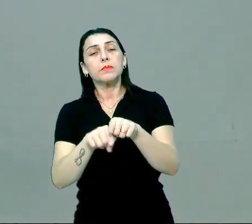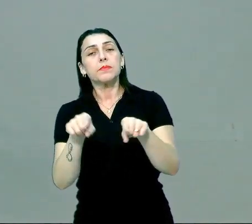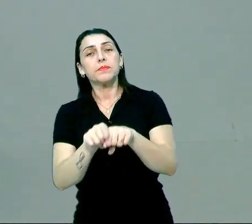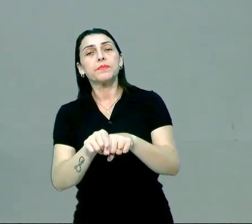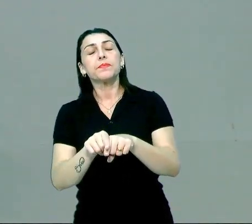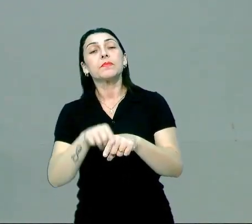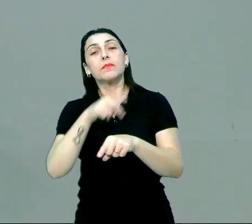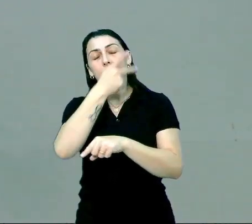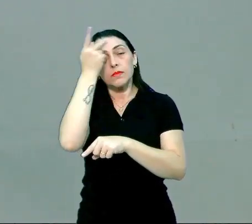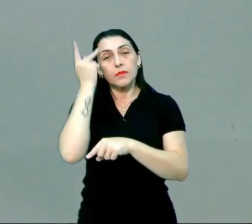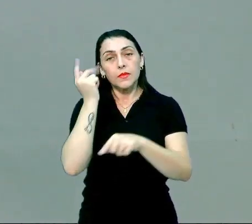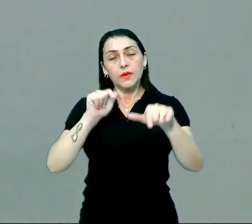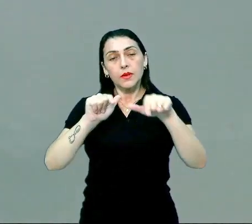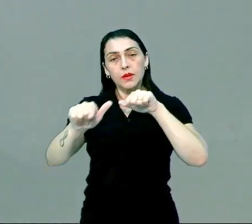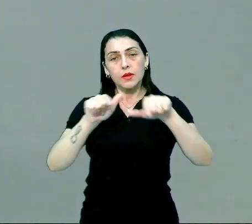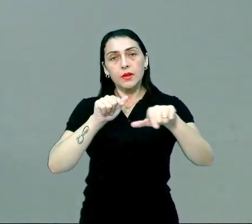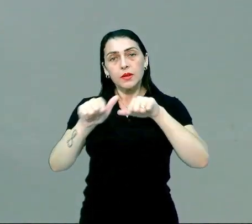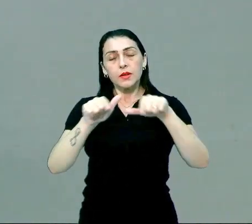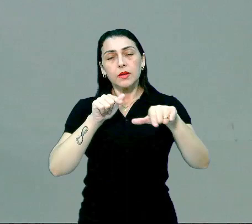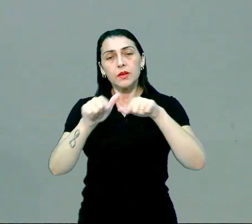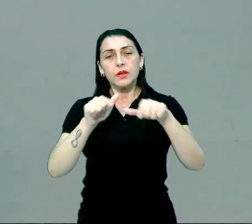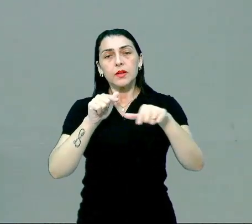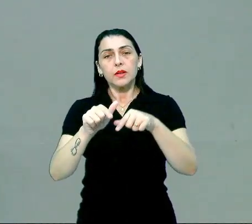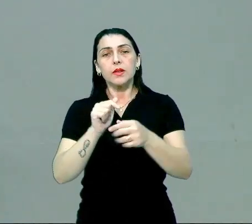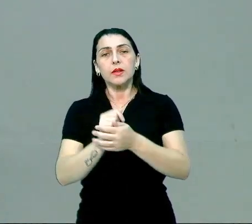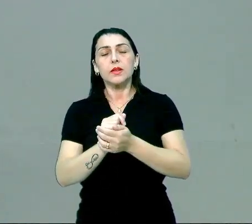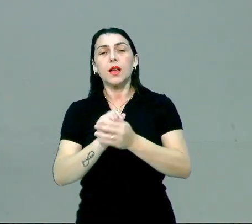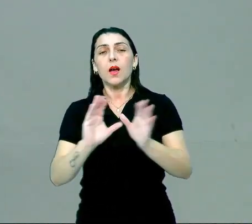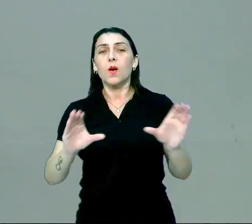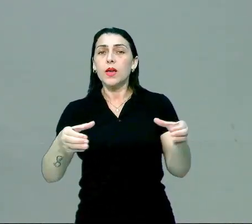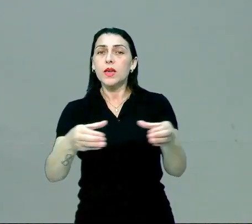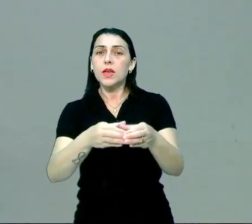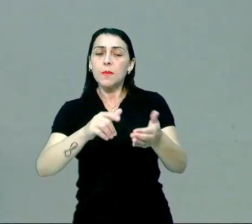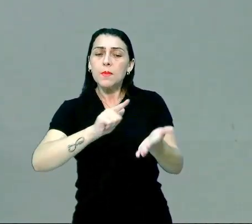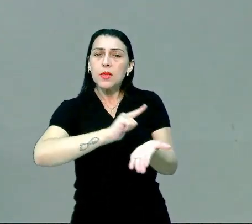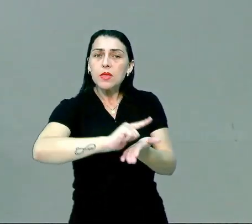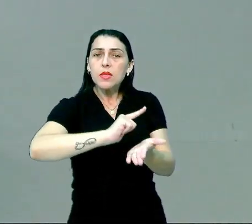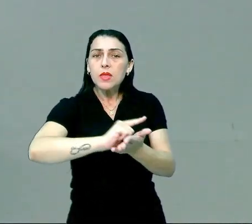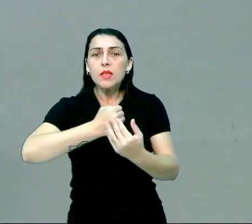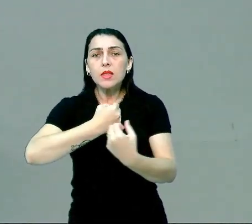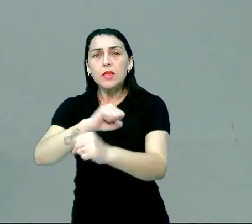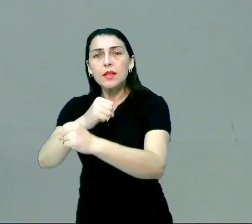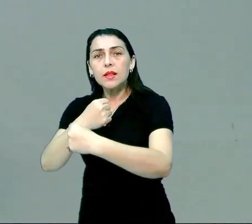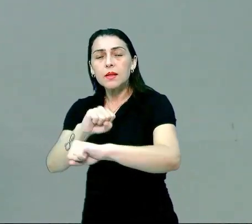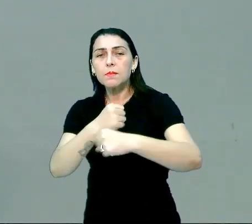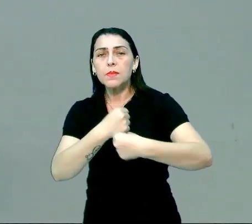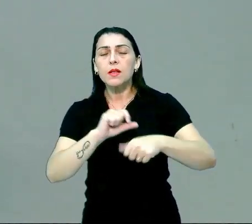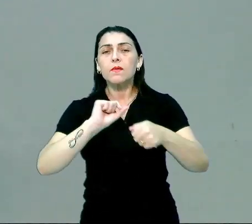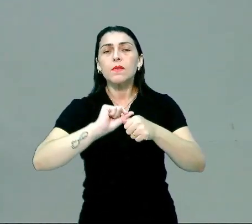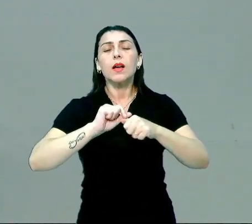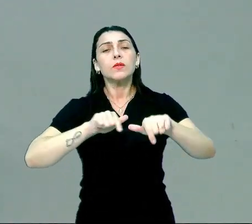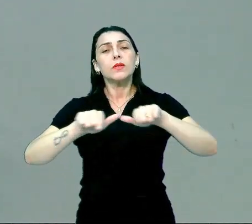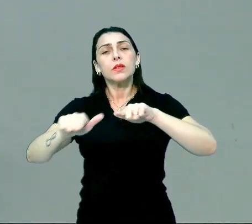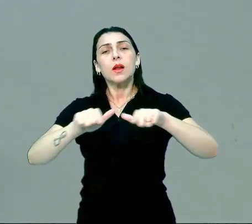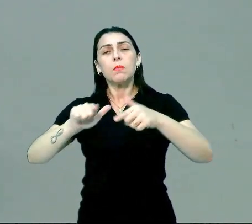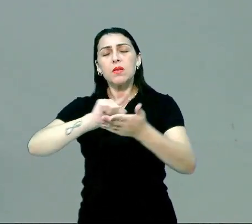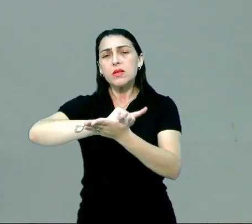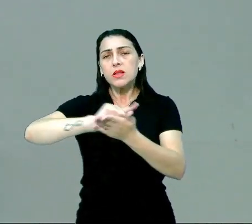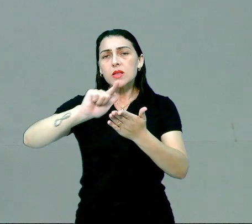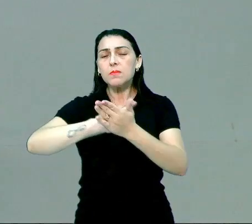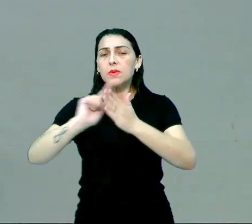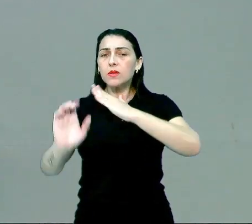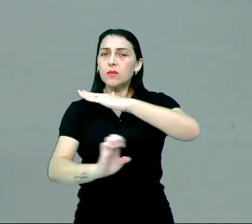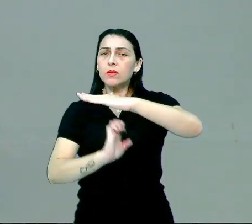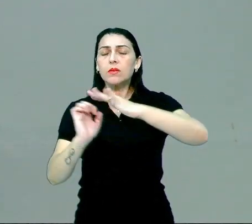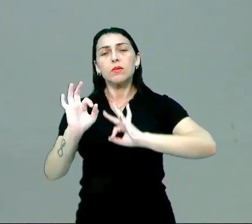também as pessoas que trabalham como sendo a equipe de limpeza, né, que faz todo o trabalho de higienização,